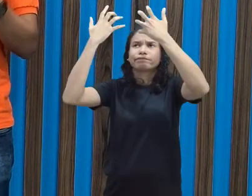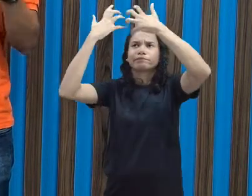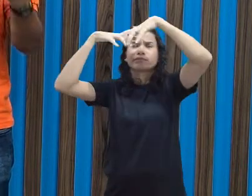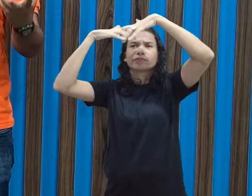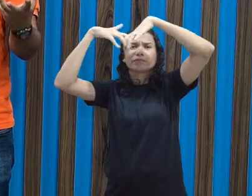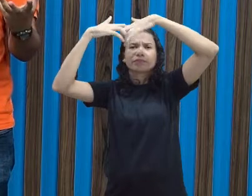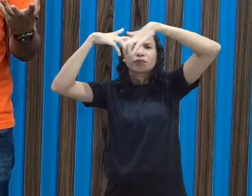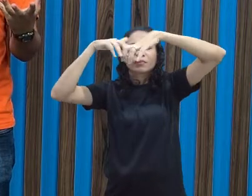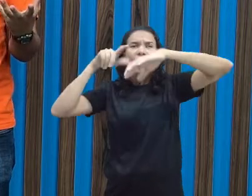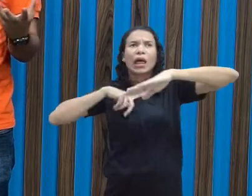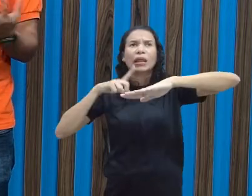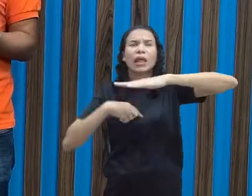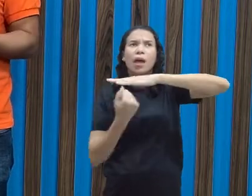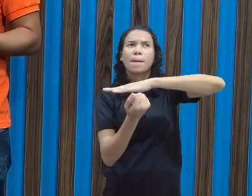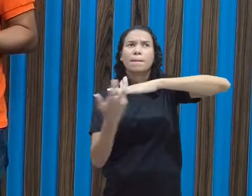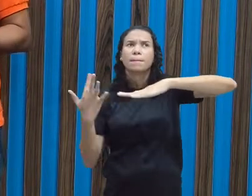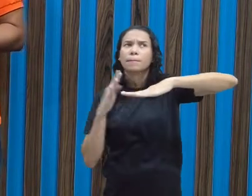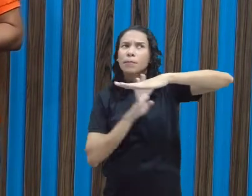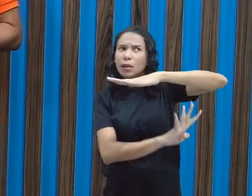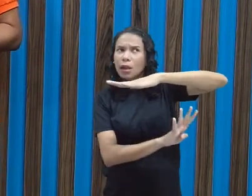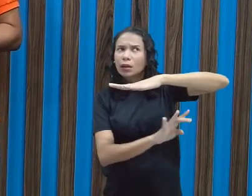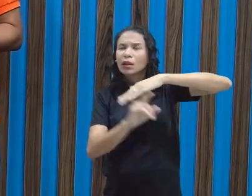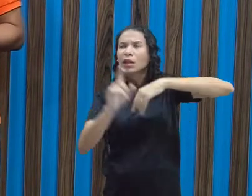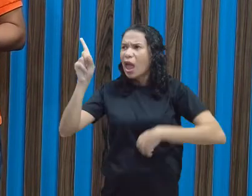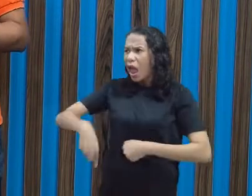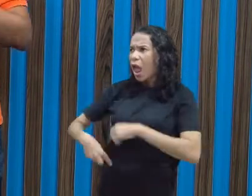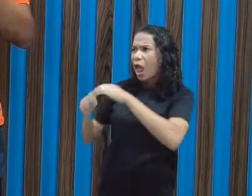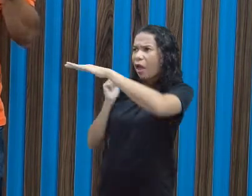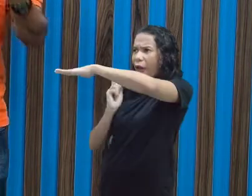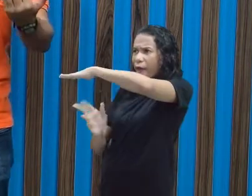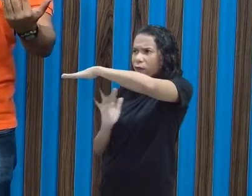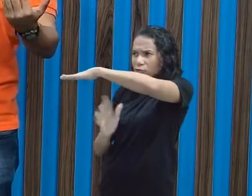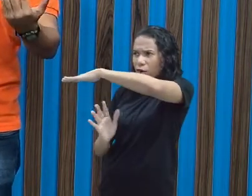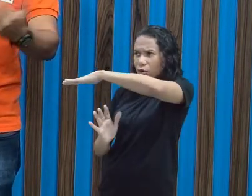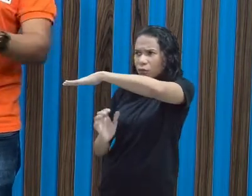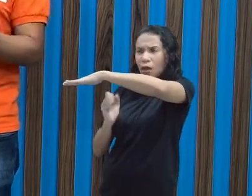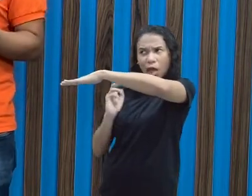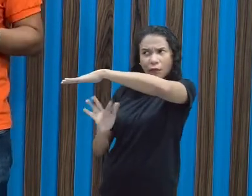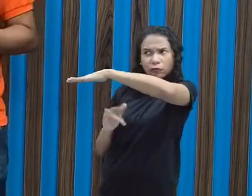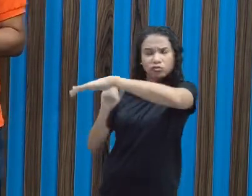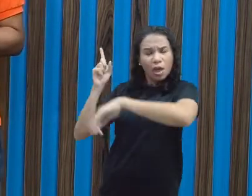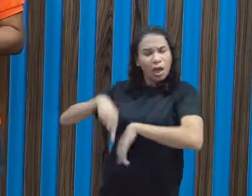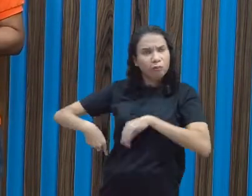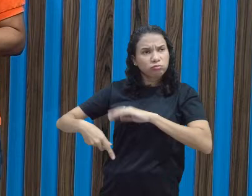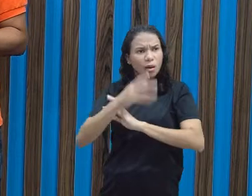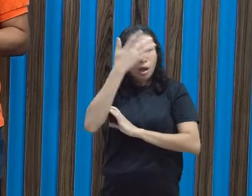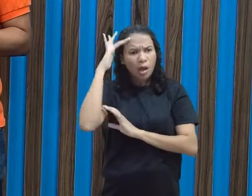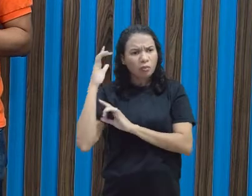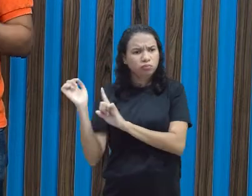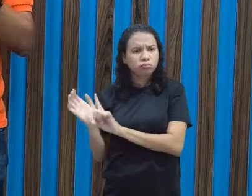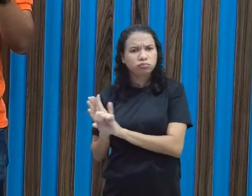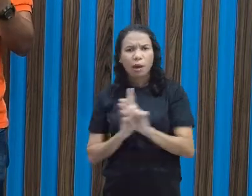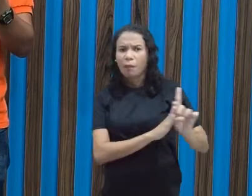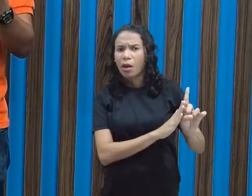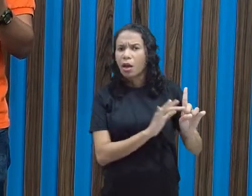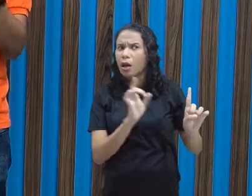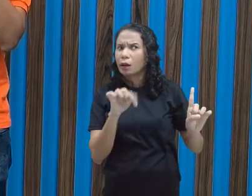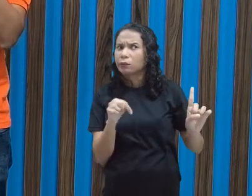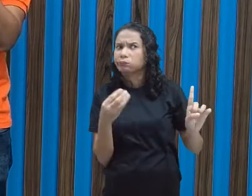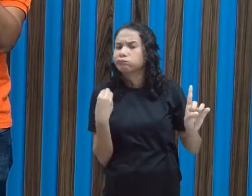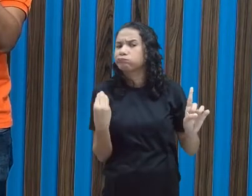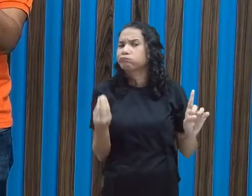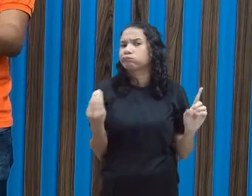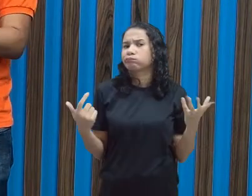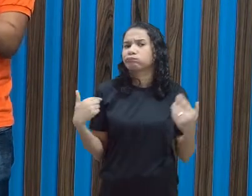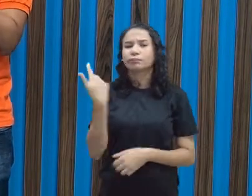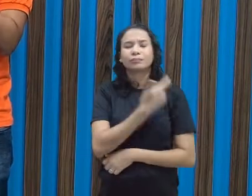Todo migrante, ele é um refugiado? Todo refugiado é um deslocado? Como é que fica isso?